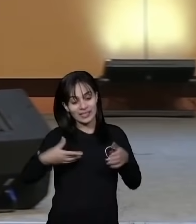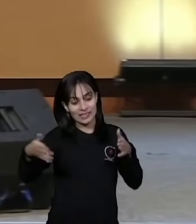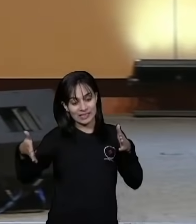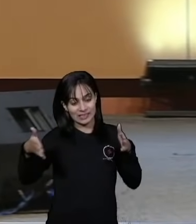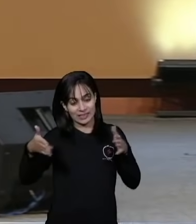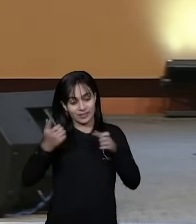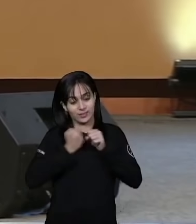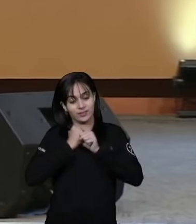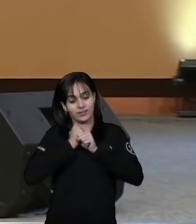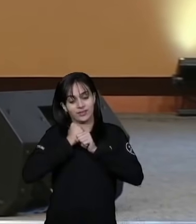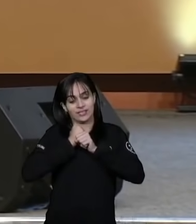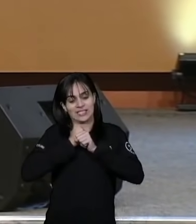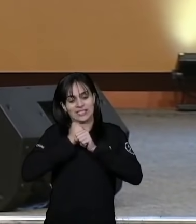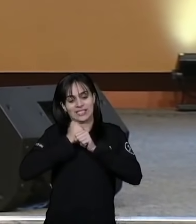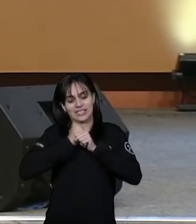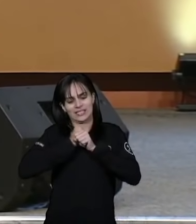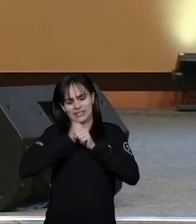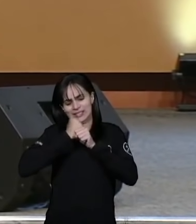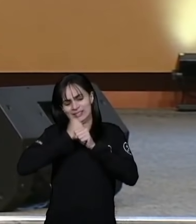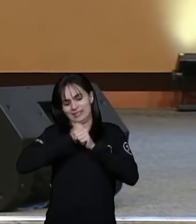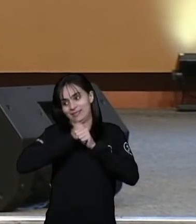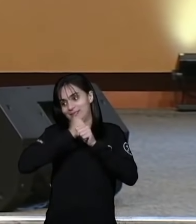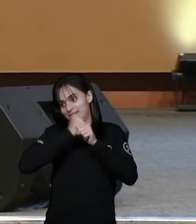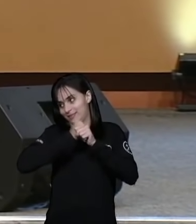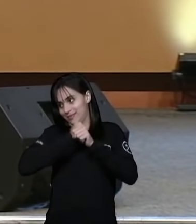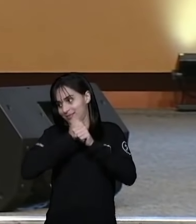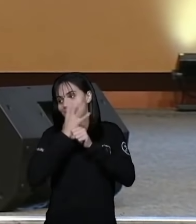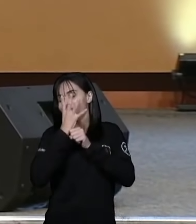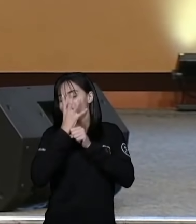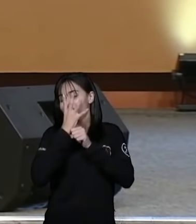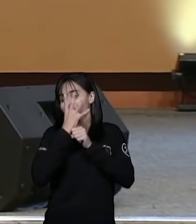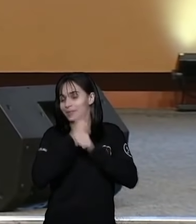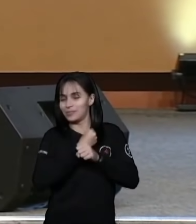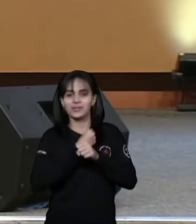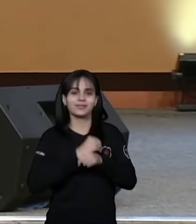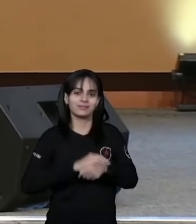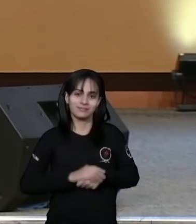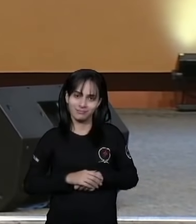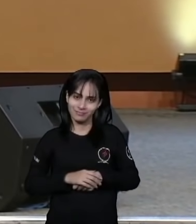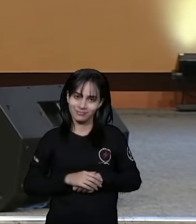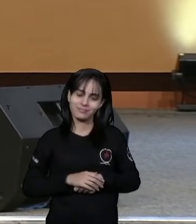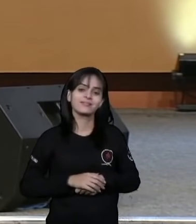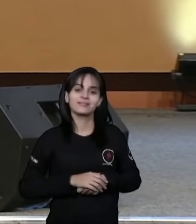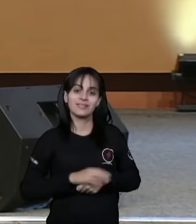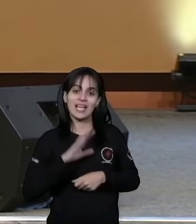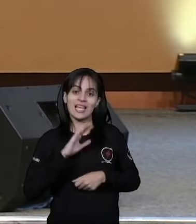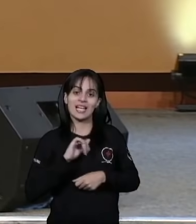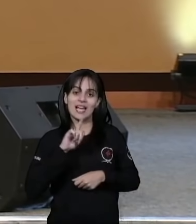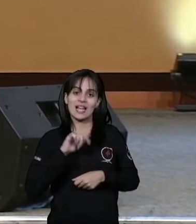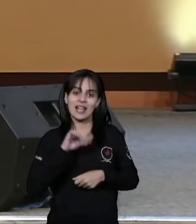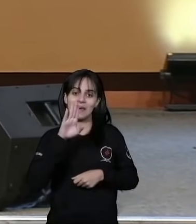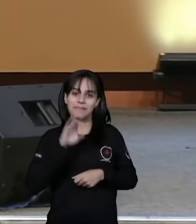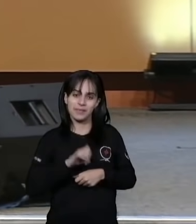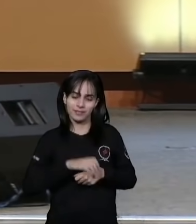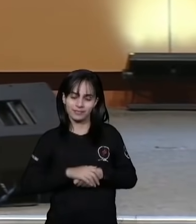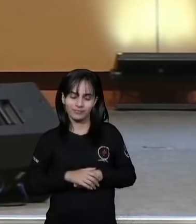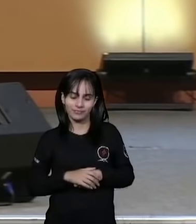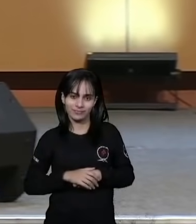leva há muito tempo a o Caleb